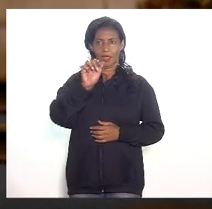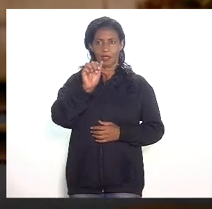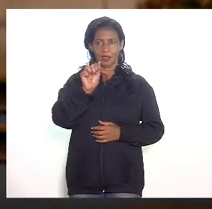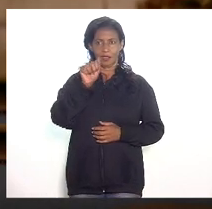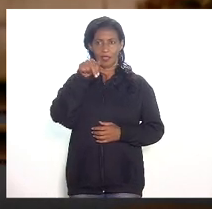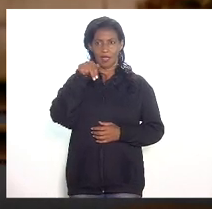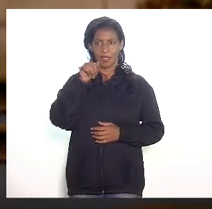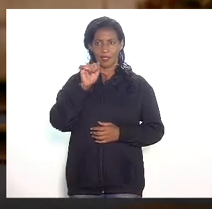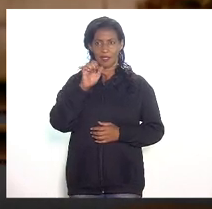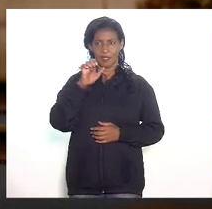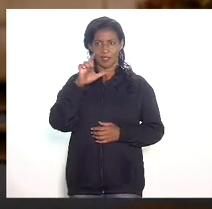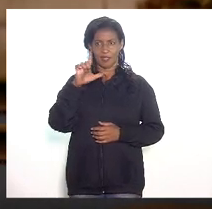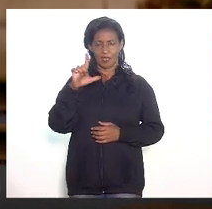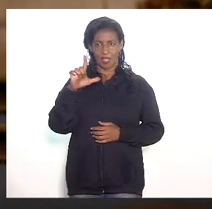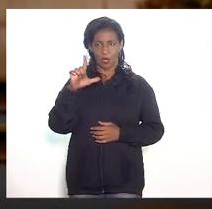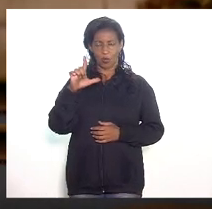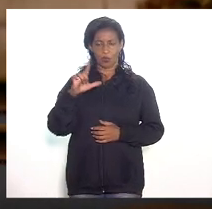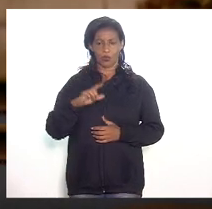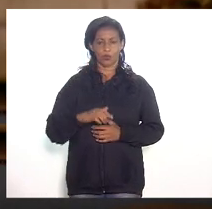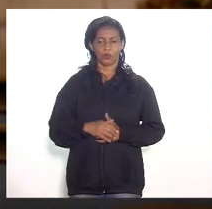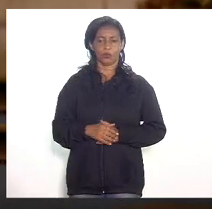Daniel, Alexandre, deputada Lucinha.